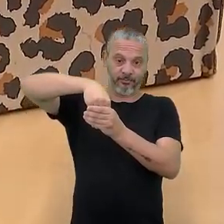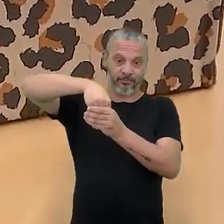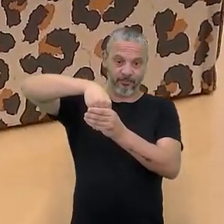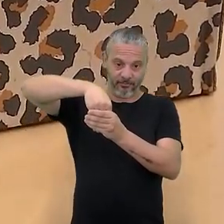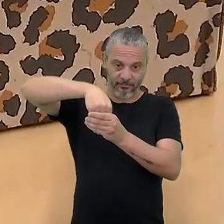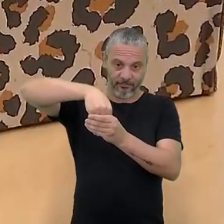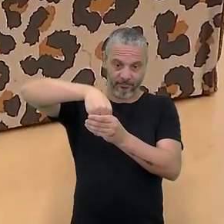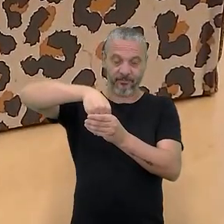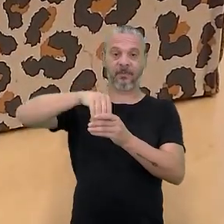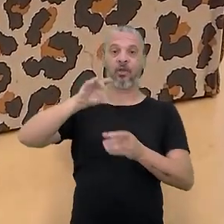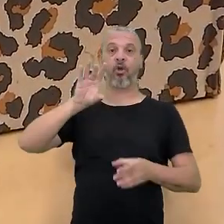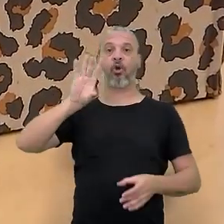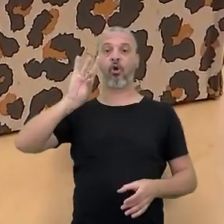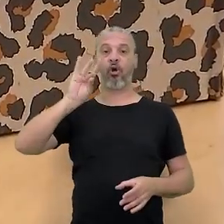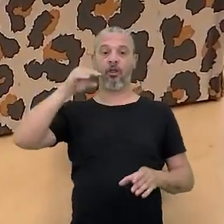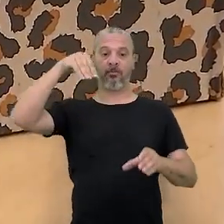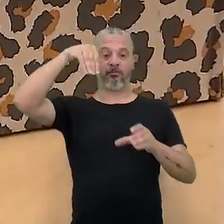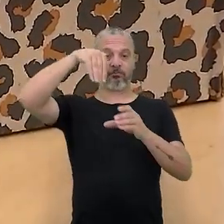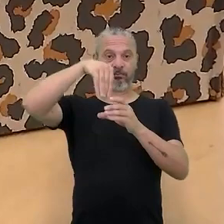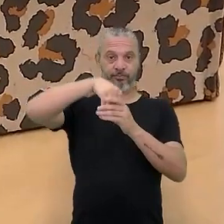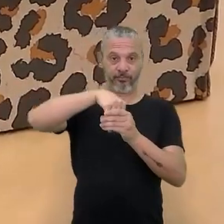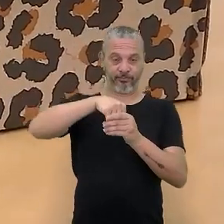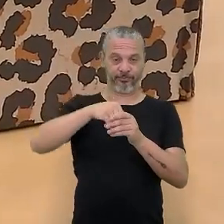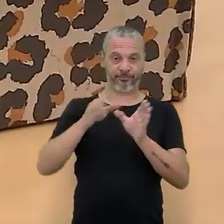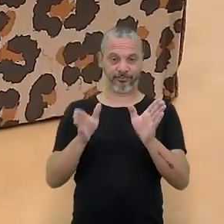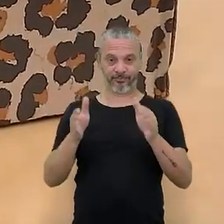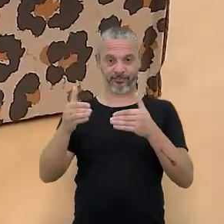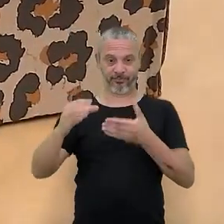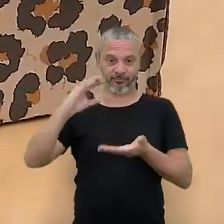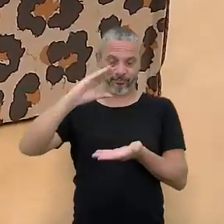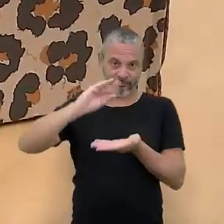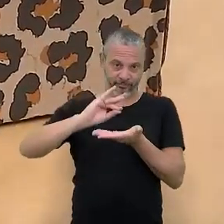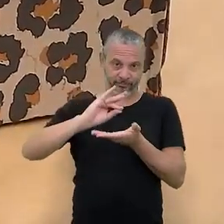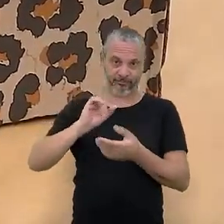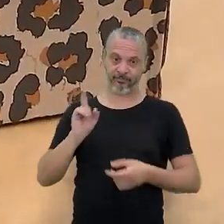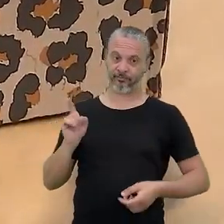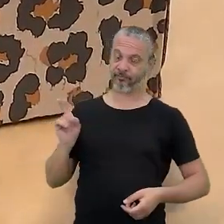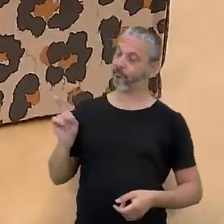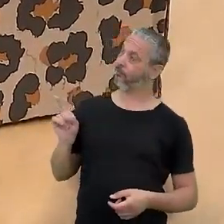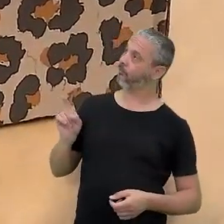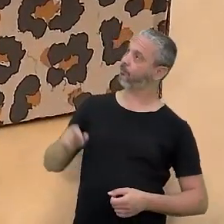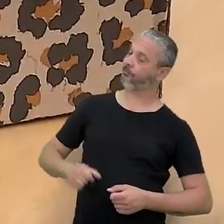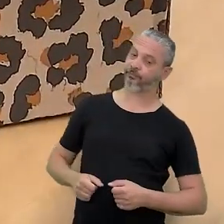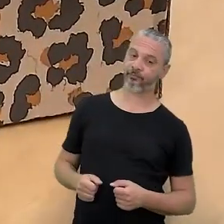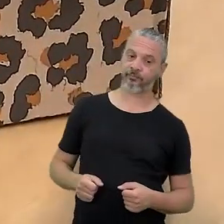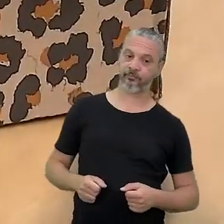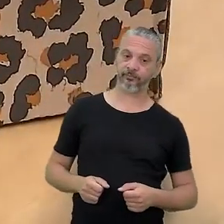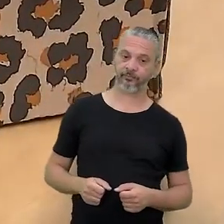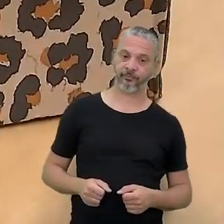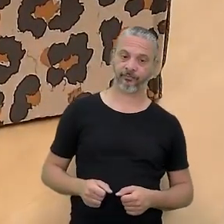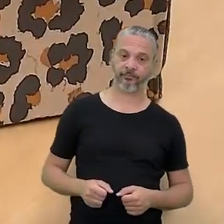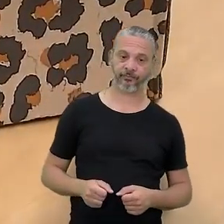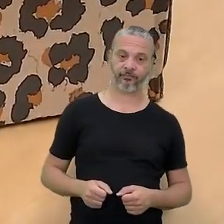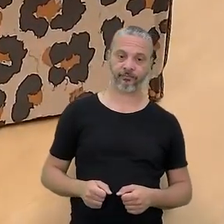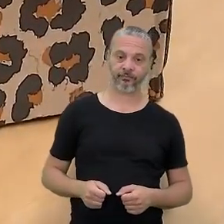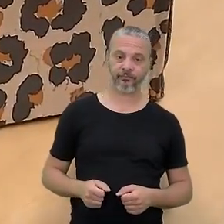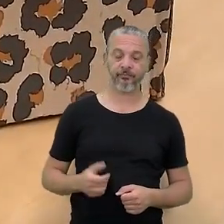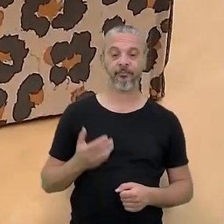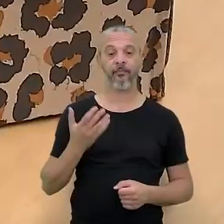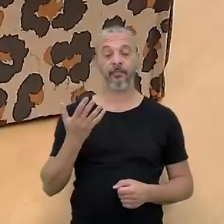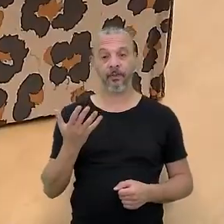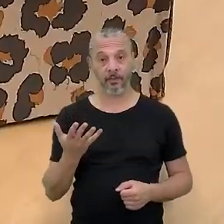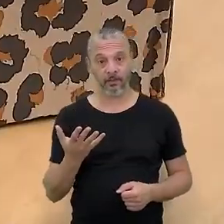vai colar aqui, ó, uma caixinha em cima da outra, tá? Então, eu vou fazer esse movimento de